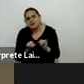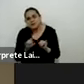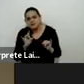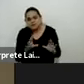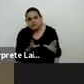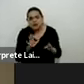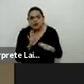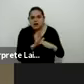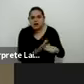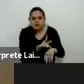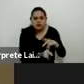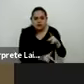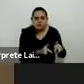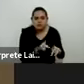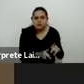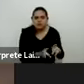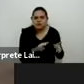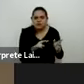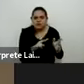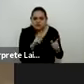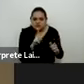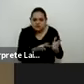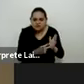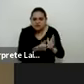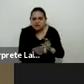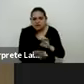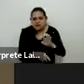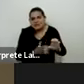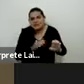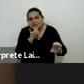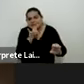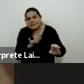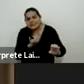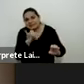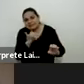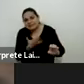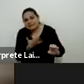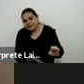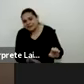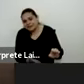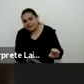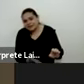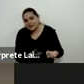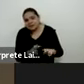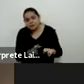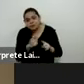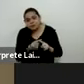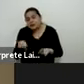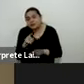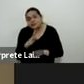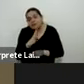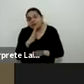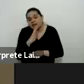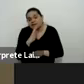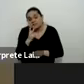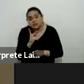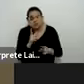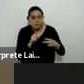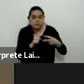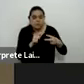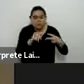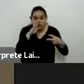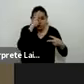baseado no fato da ignorância política dele e do Paulo Guedes, que não conhece economia pública, que não conhece o Brasil, por isso que